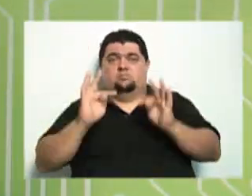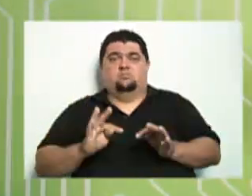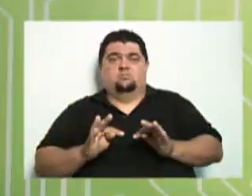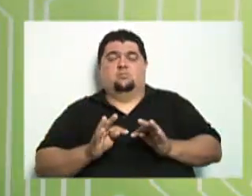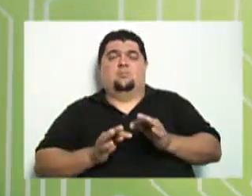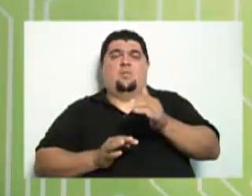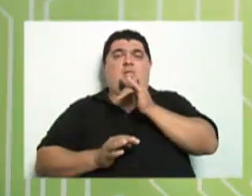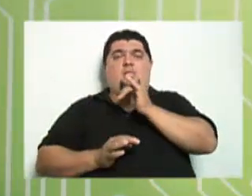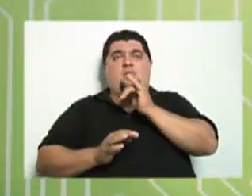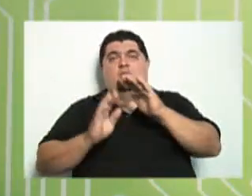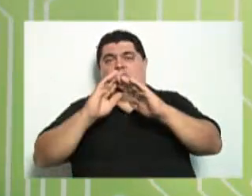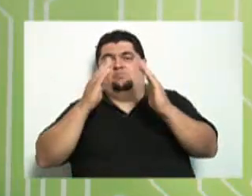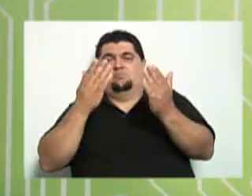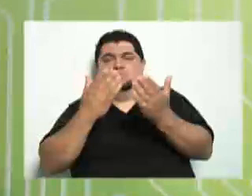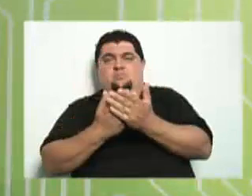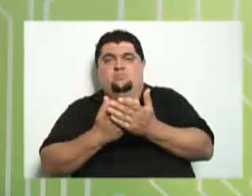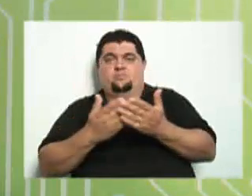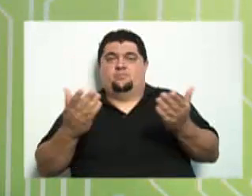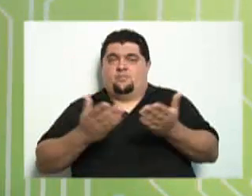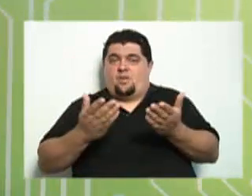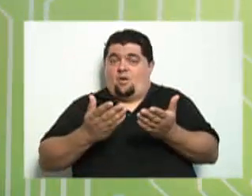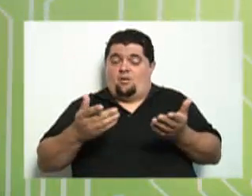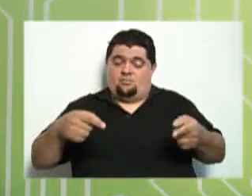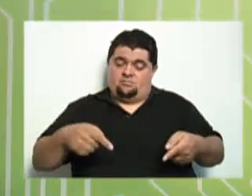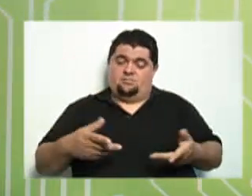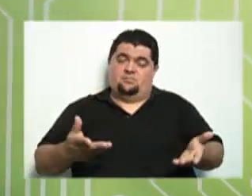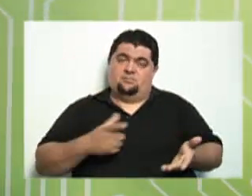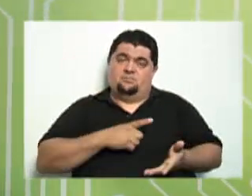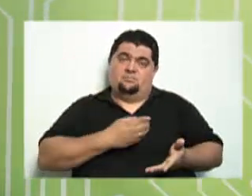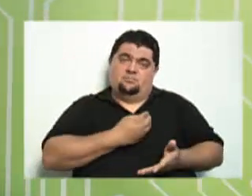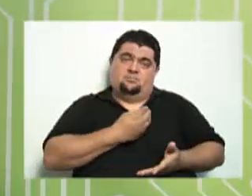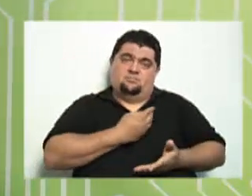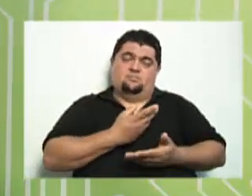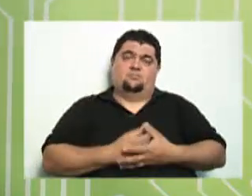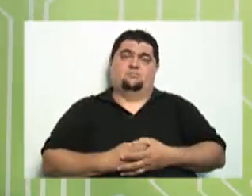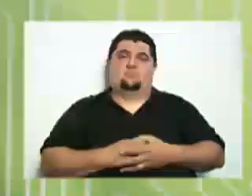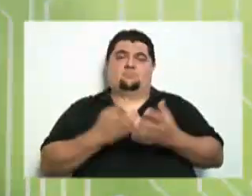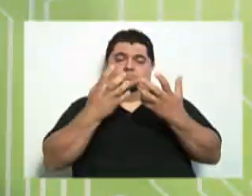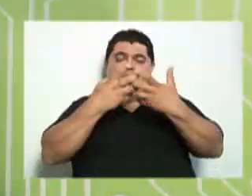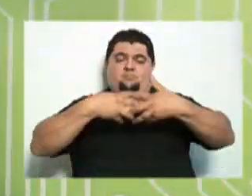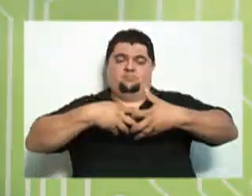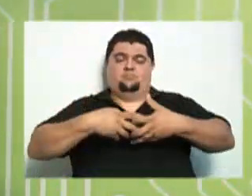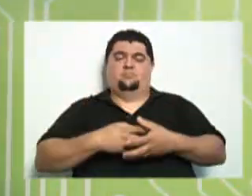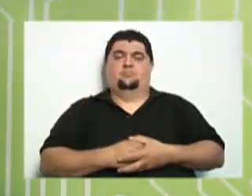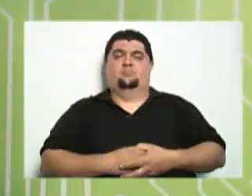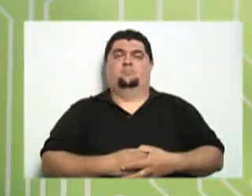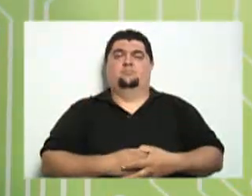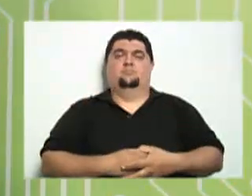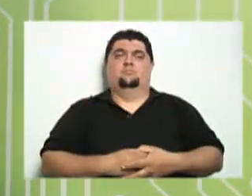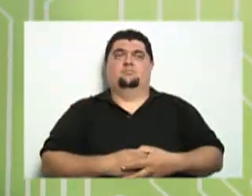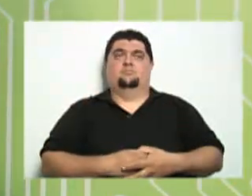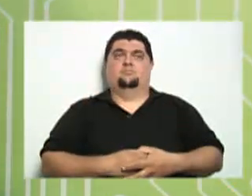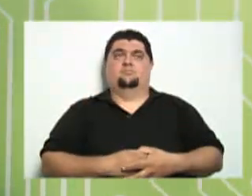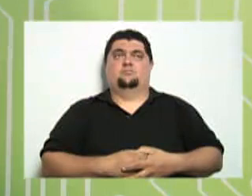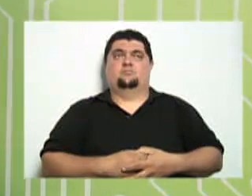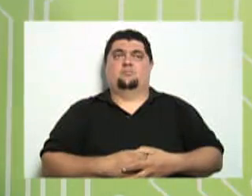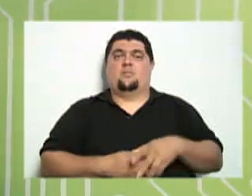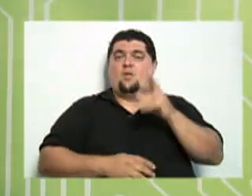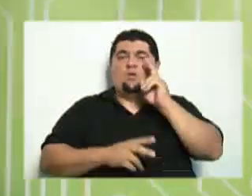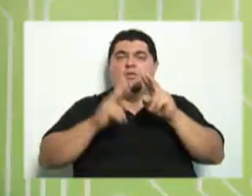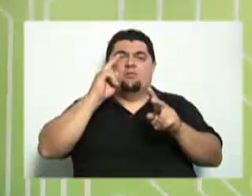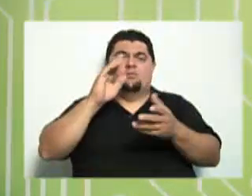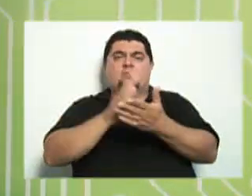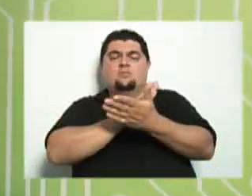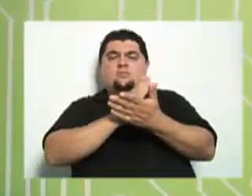instituições de ensino. Nós estamos aqui dentro de uma, né, trabalhando com o Instituto Federal. A gente viu, então, algumas respostas,